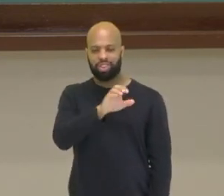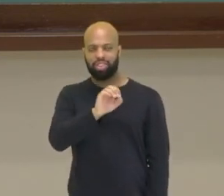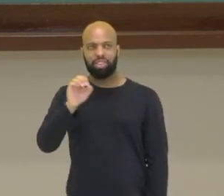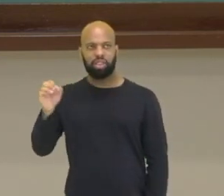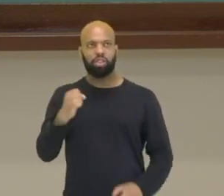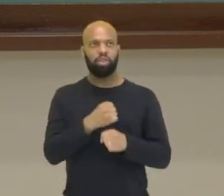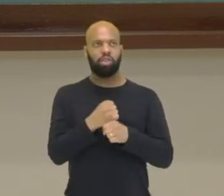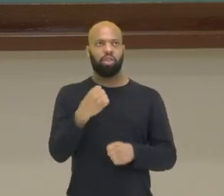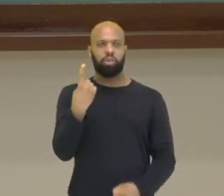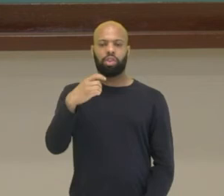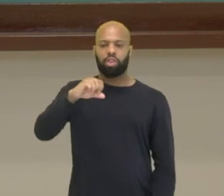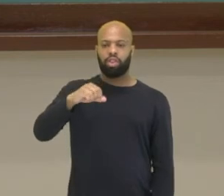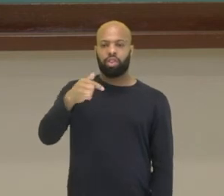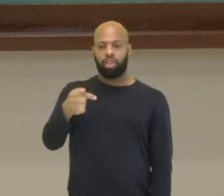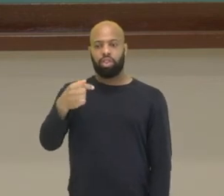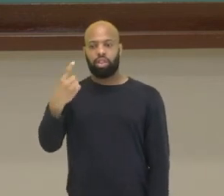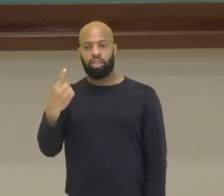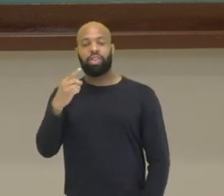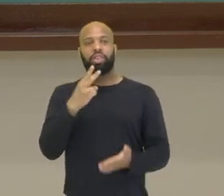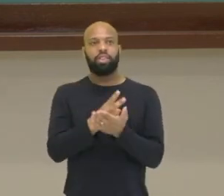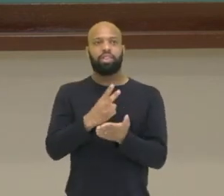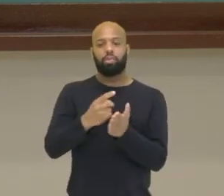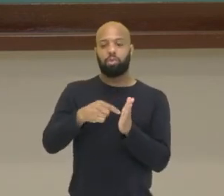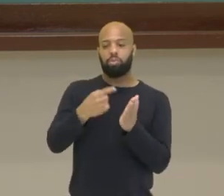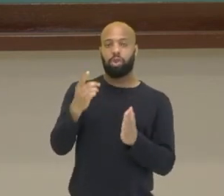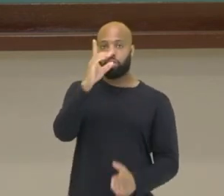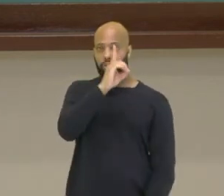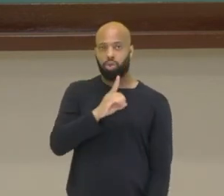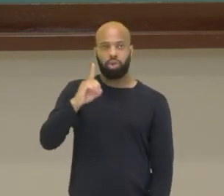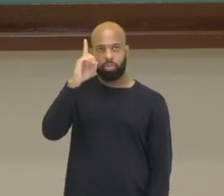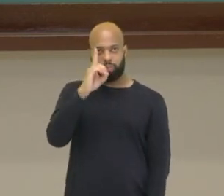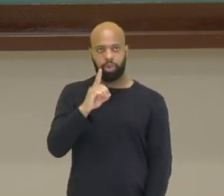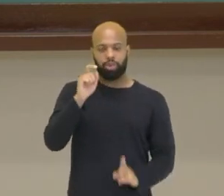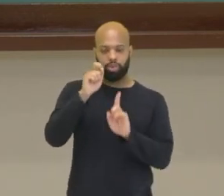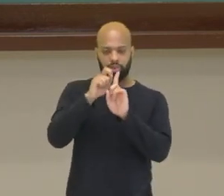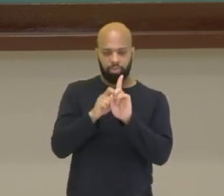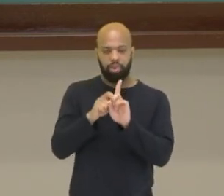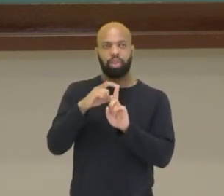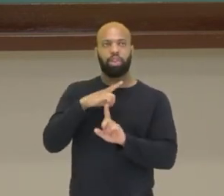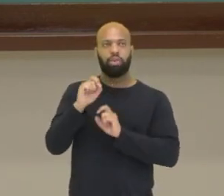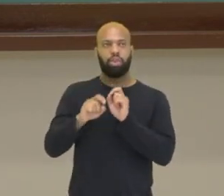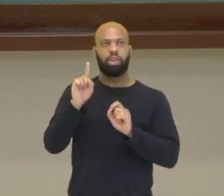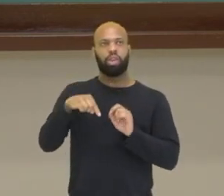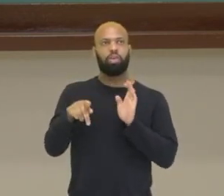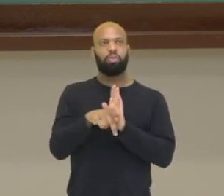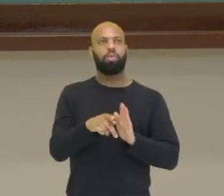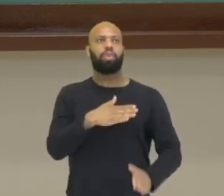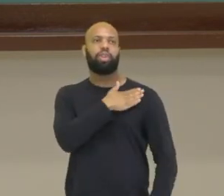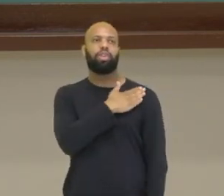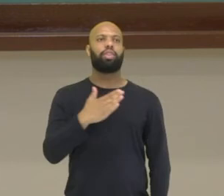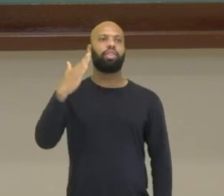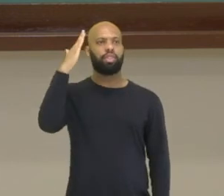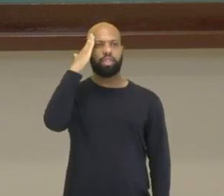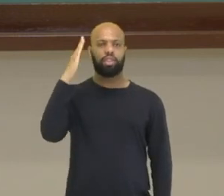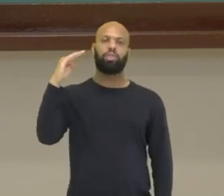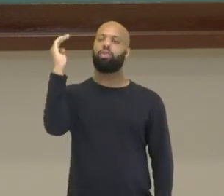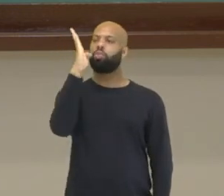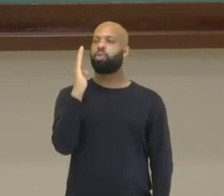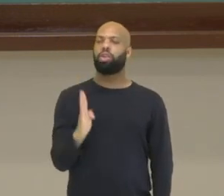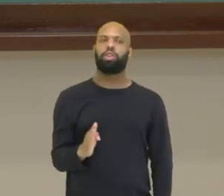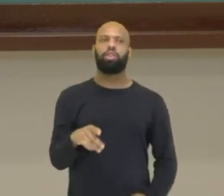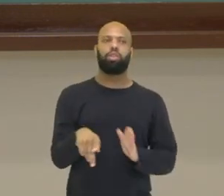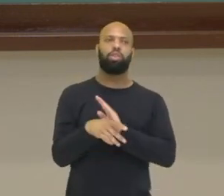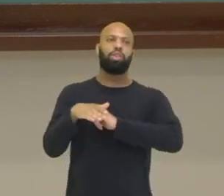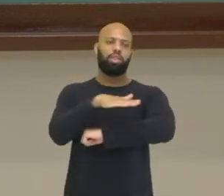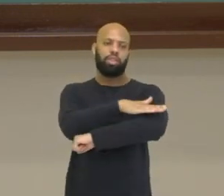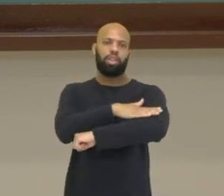É realizado sempre no primeiro domingo de cada mês e é conduzida pelo Exército Brasileiro na Praça dos